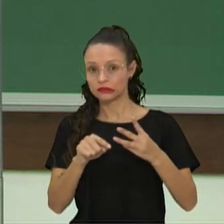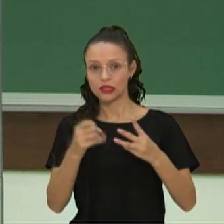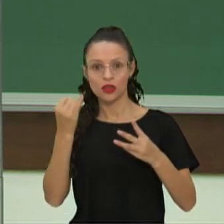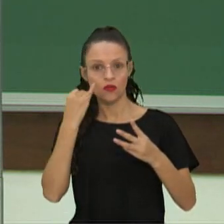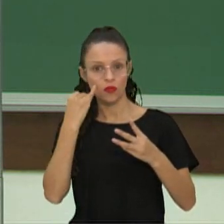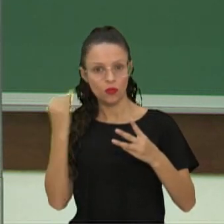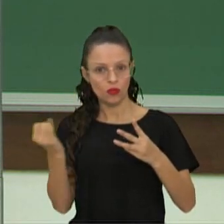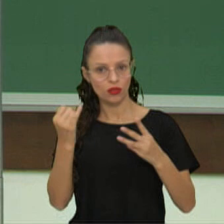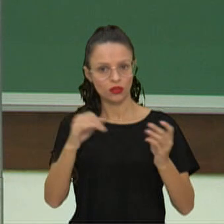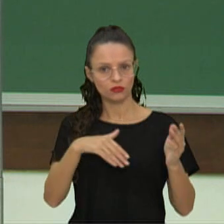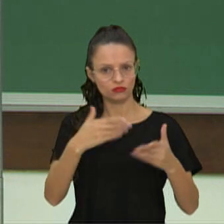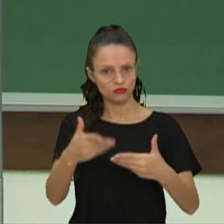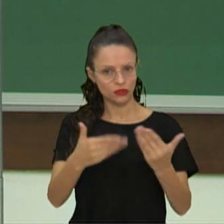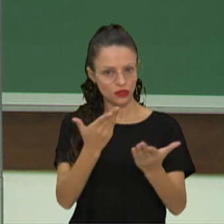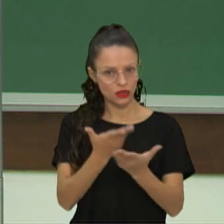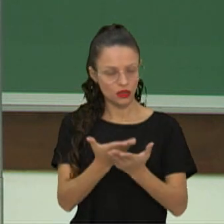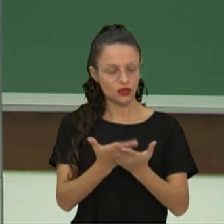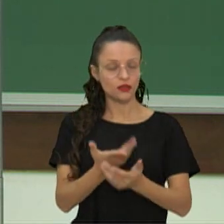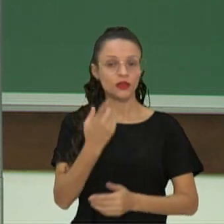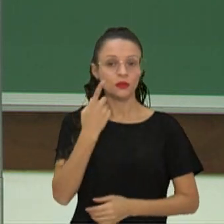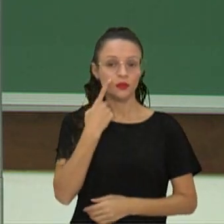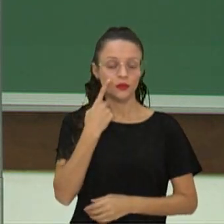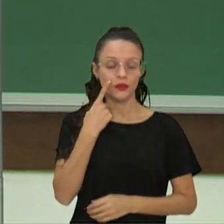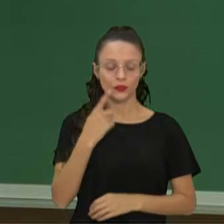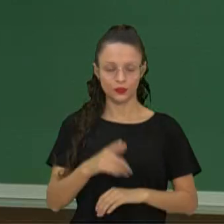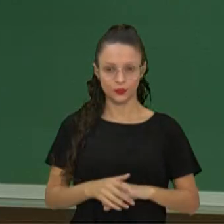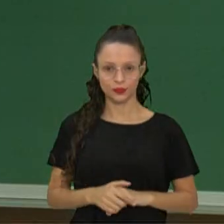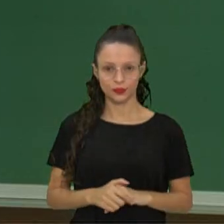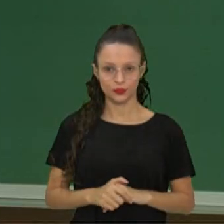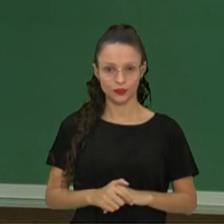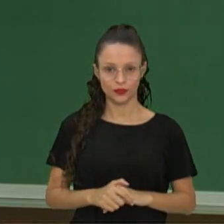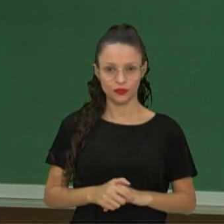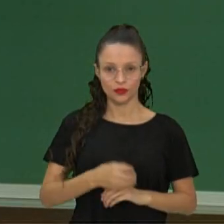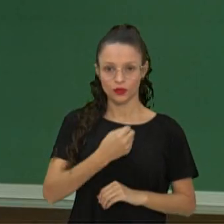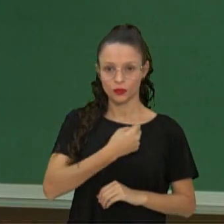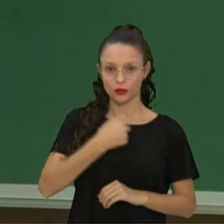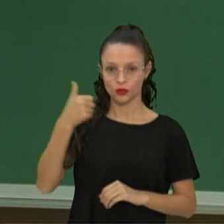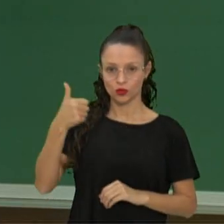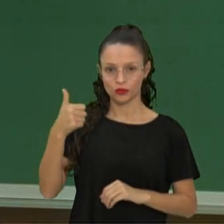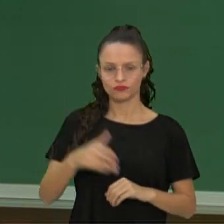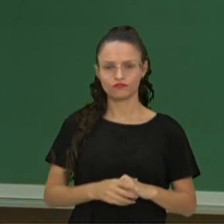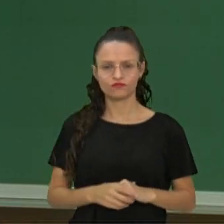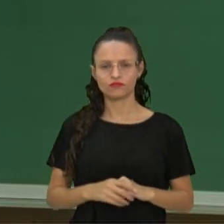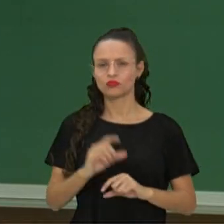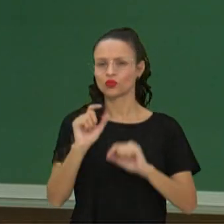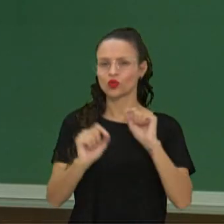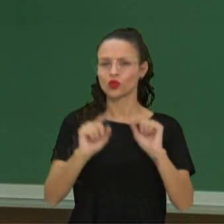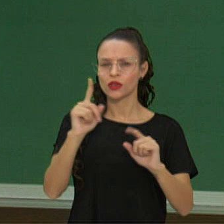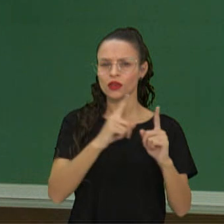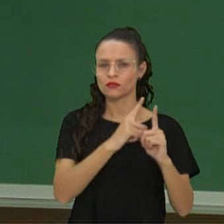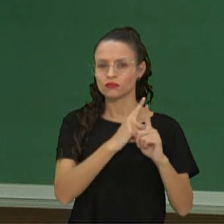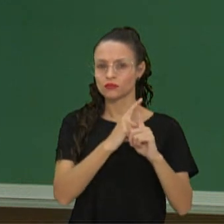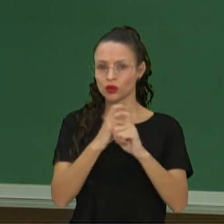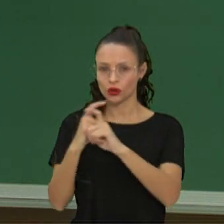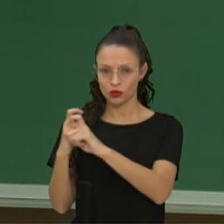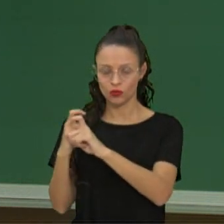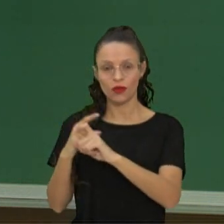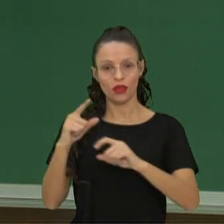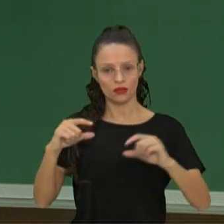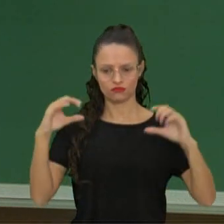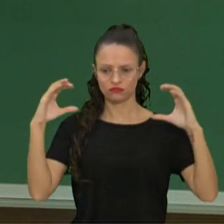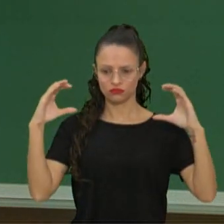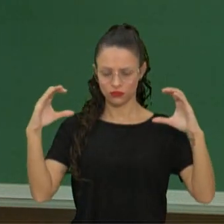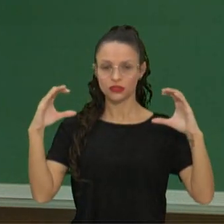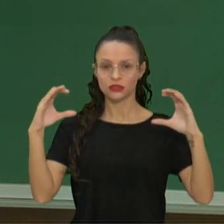para o desenvolvimento dessa aula. Vamos ver o que você descobriu. Questão número 1. O que é polinômio? Polinômio é uma expressão